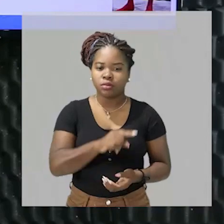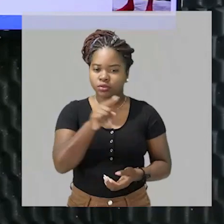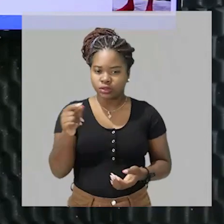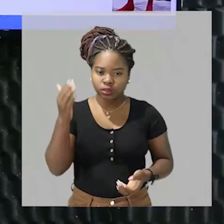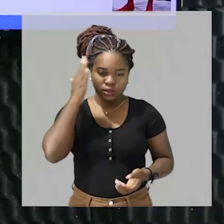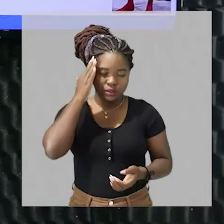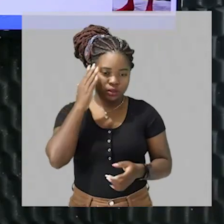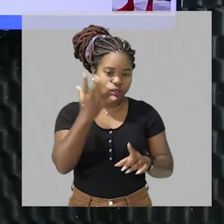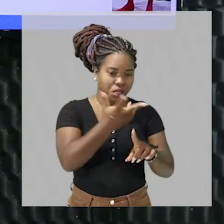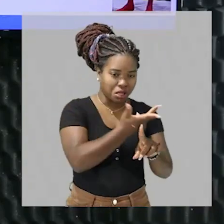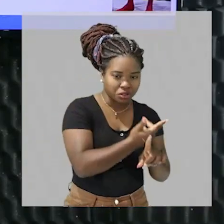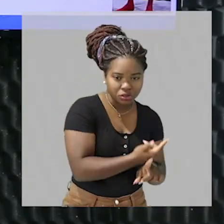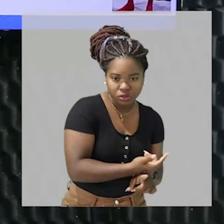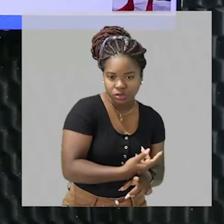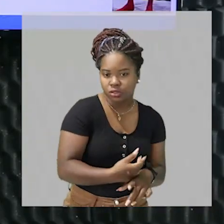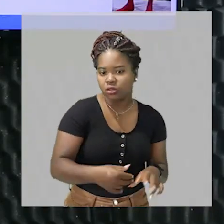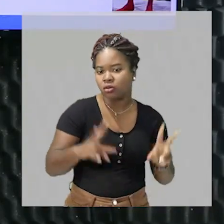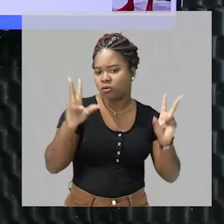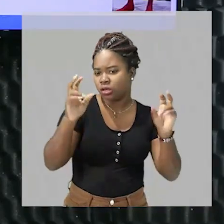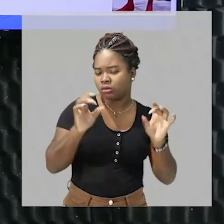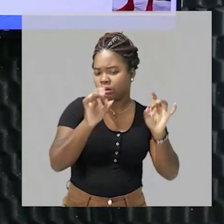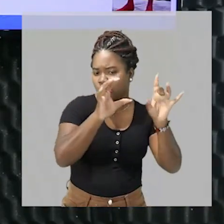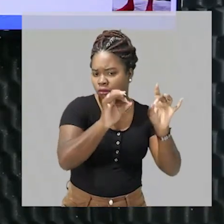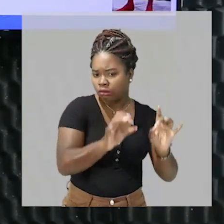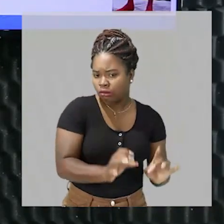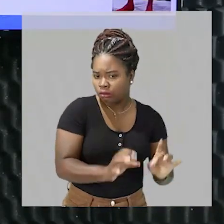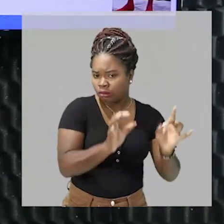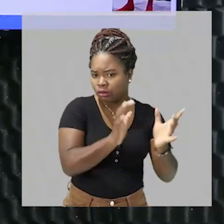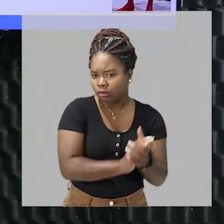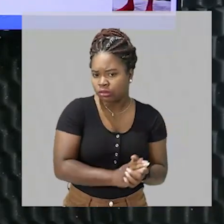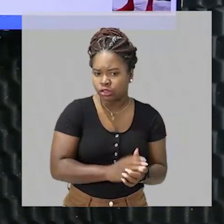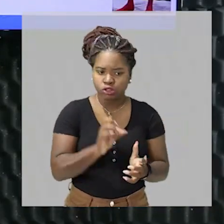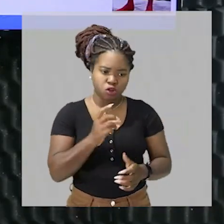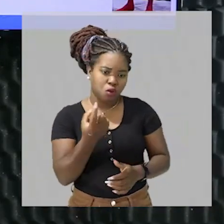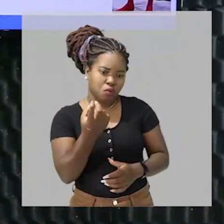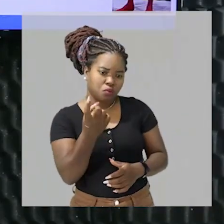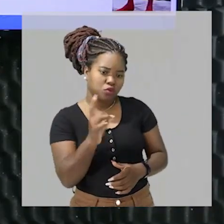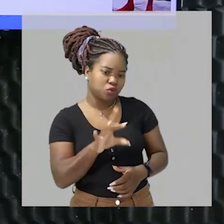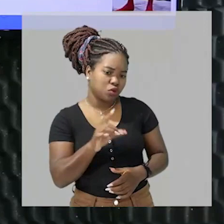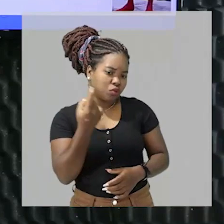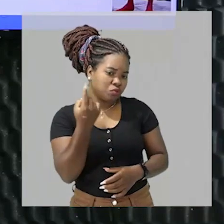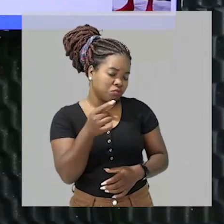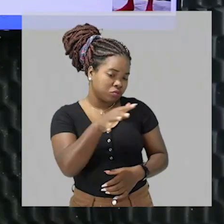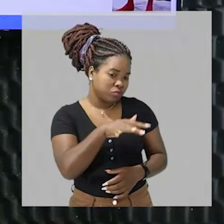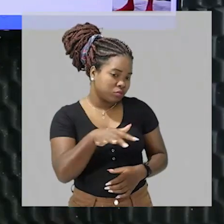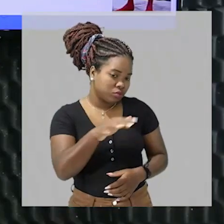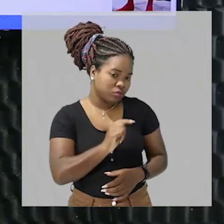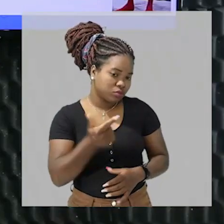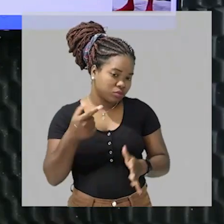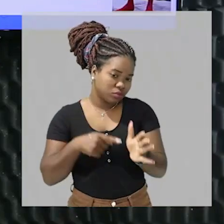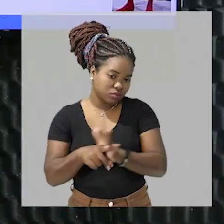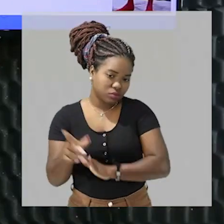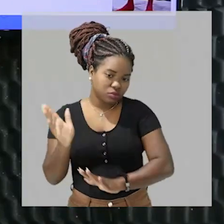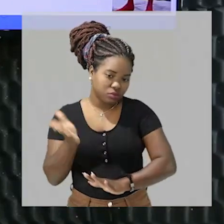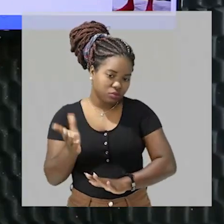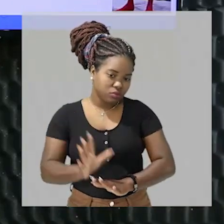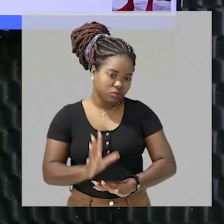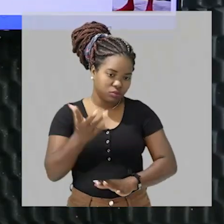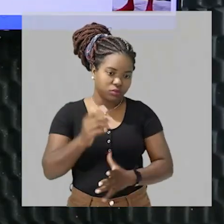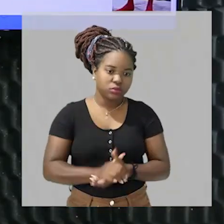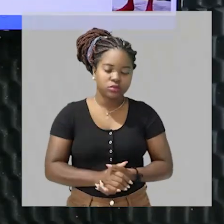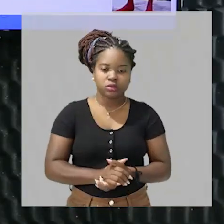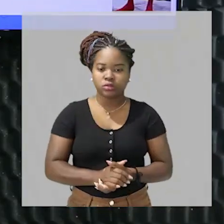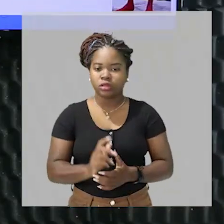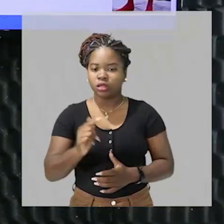arte não é um assunto específico de uma área apenas. Outras questões já caíram, inclusive em